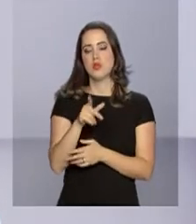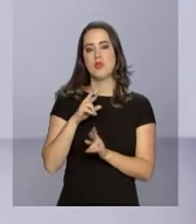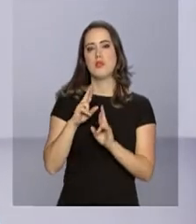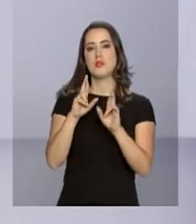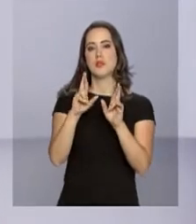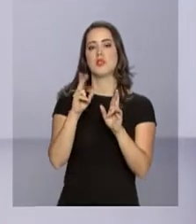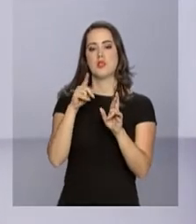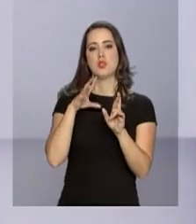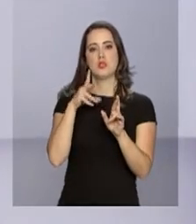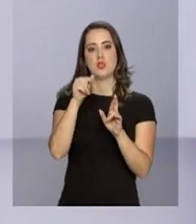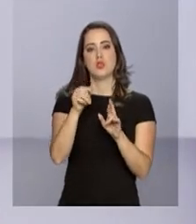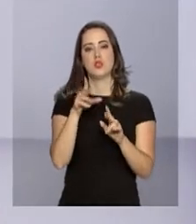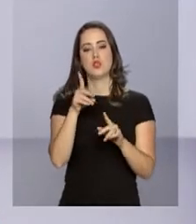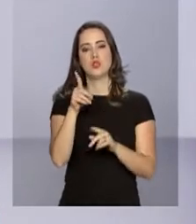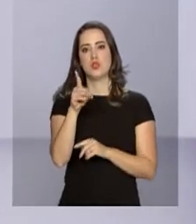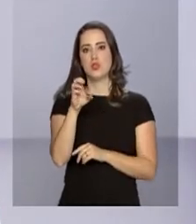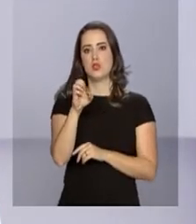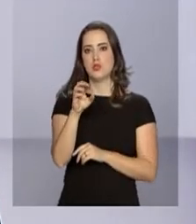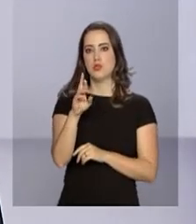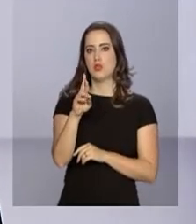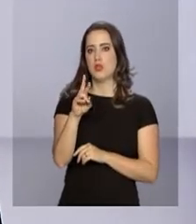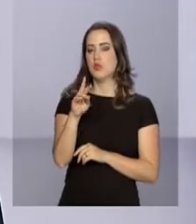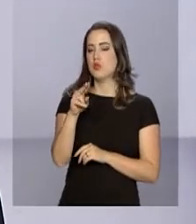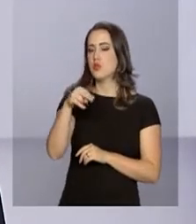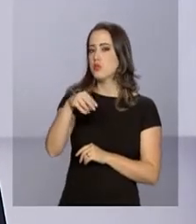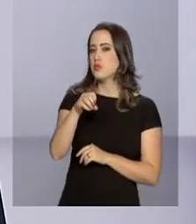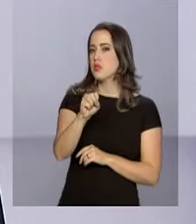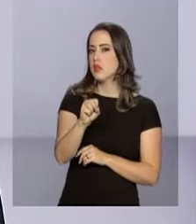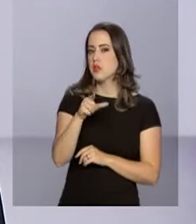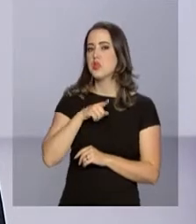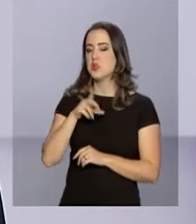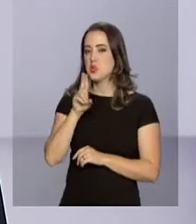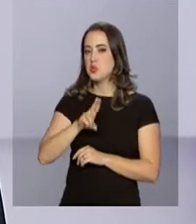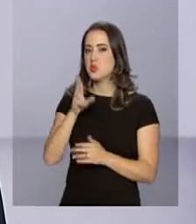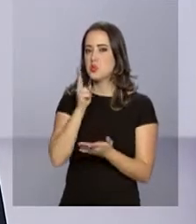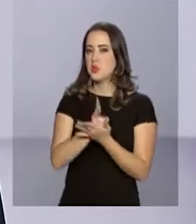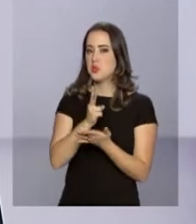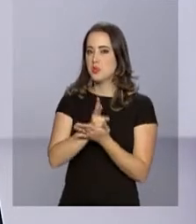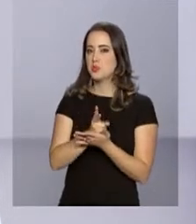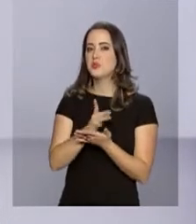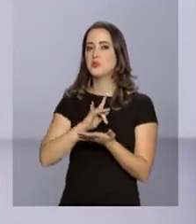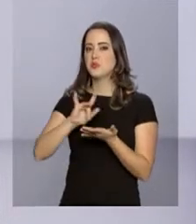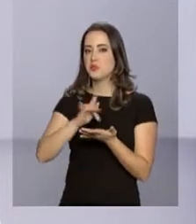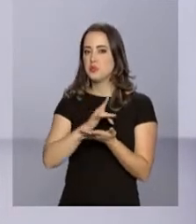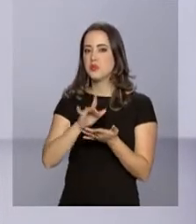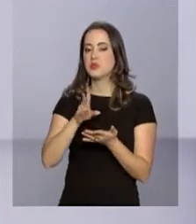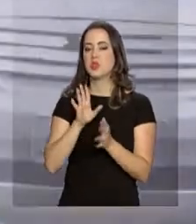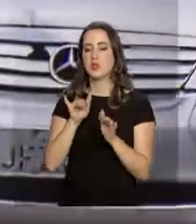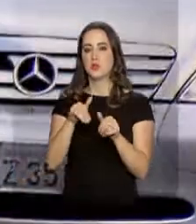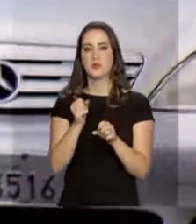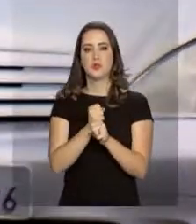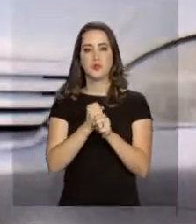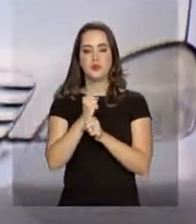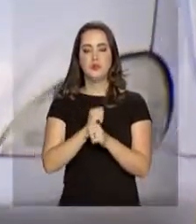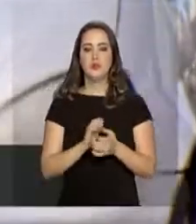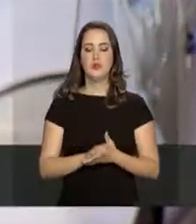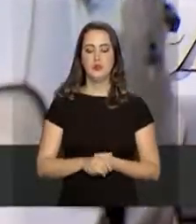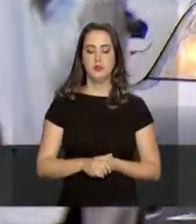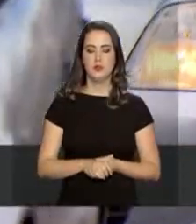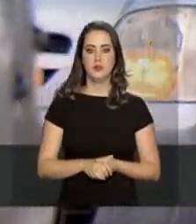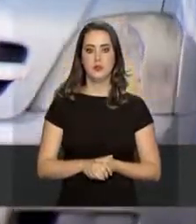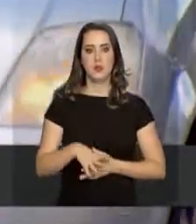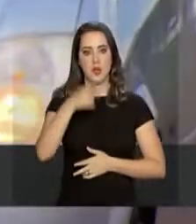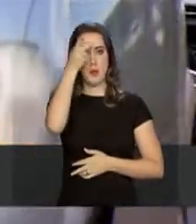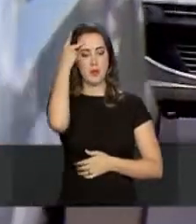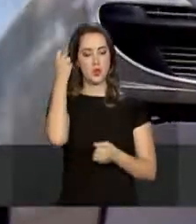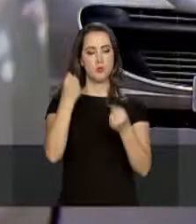expectativa é que todos os detrans do país utilizem o meio digital até o final do ano quem